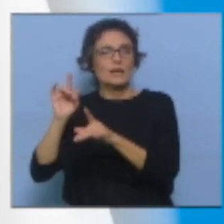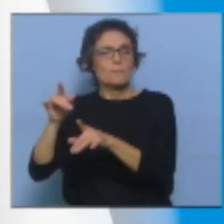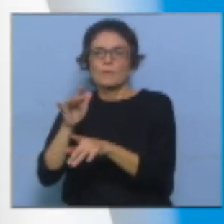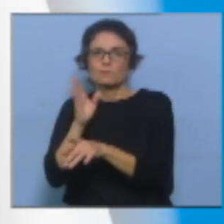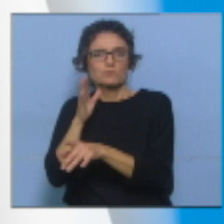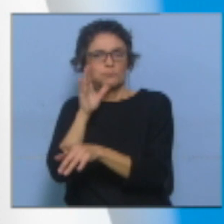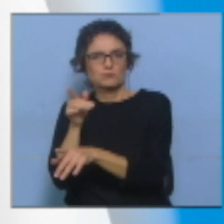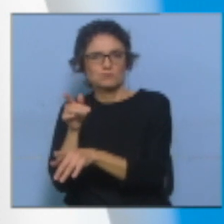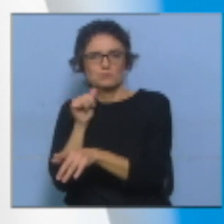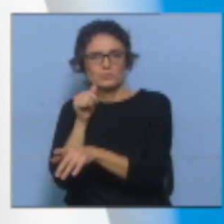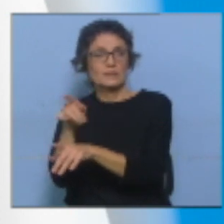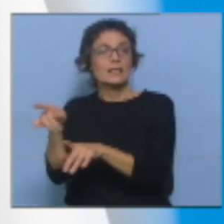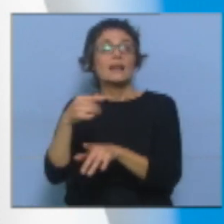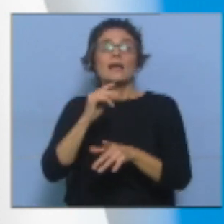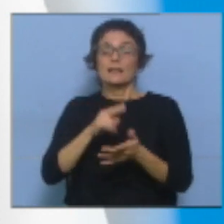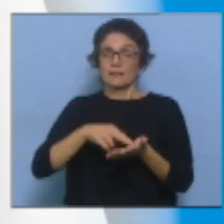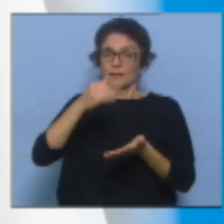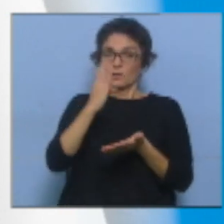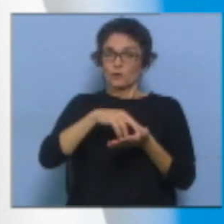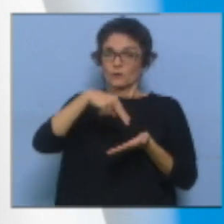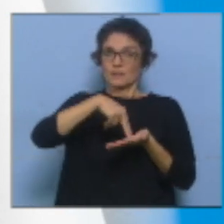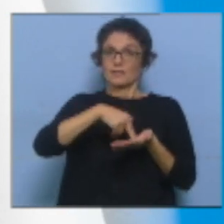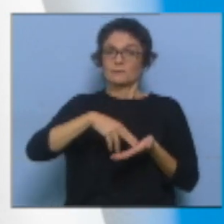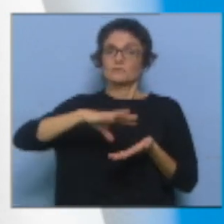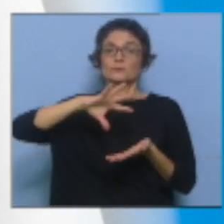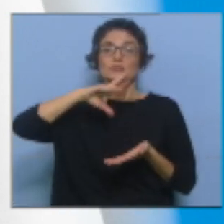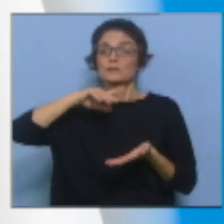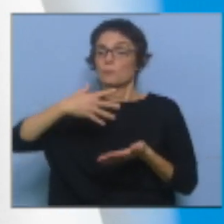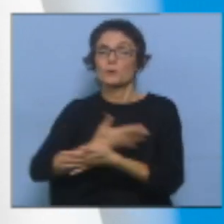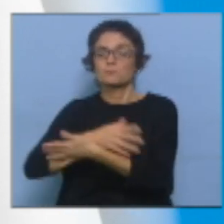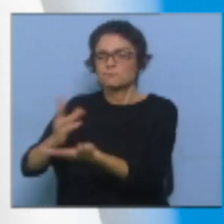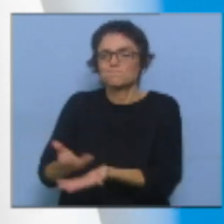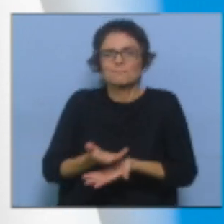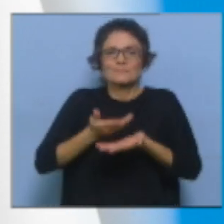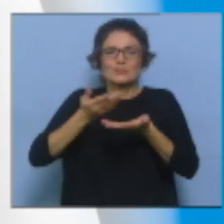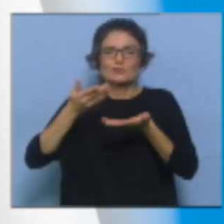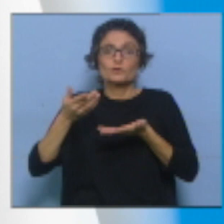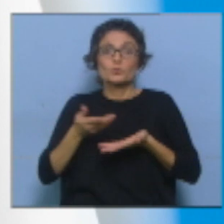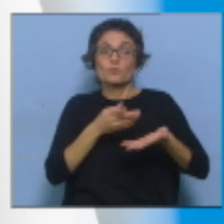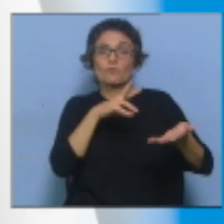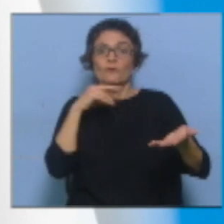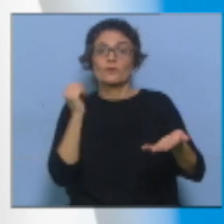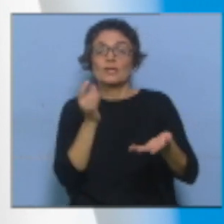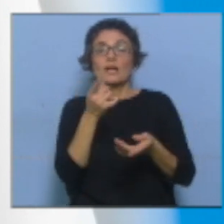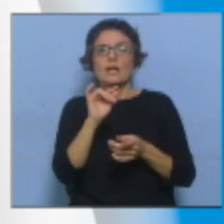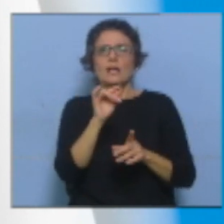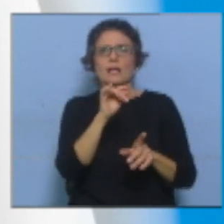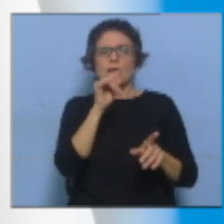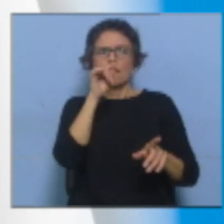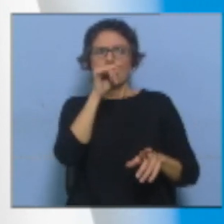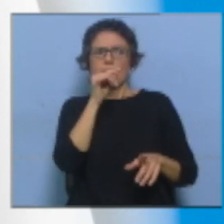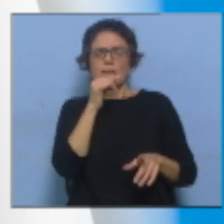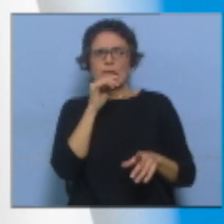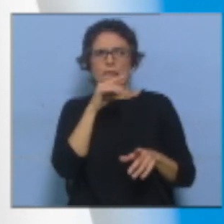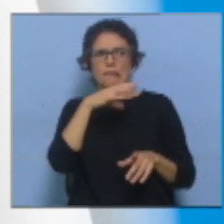José levantou-se, tomou o menino e sua mãe e voltou para a terra de Israel. Mas quando ouviu dizer que Arquelau reinava na